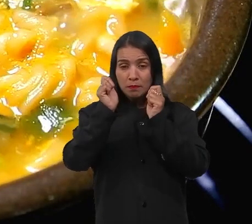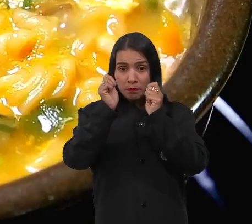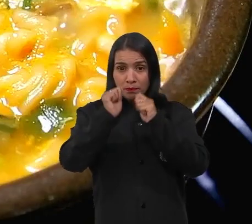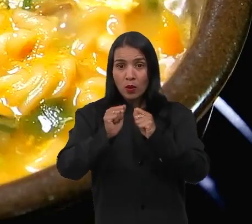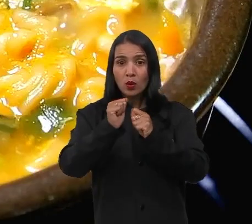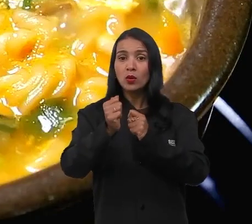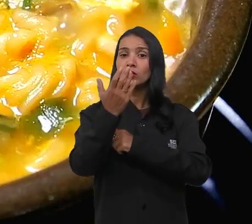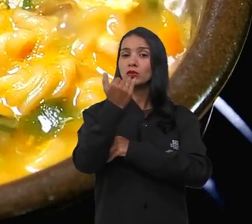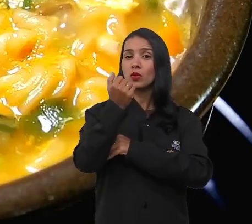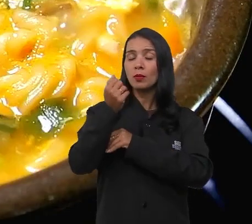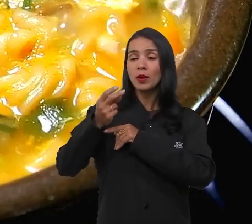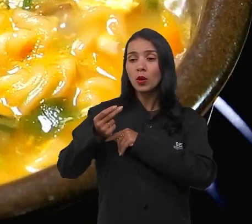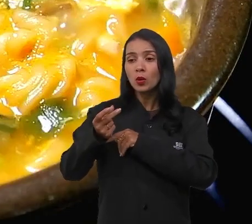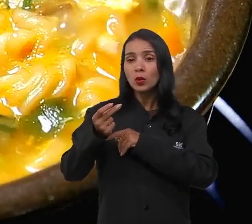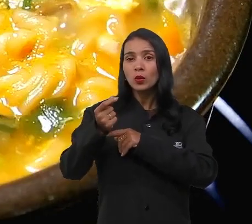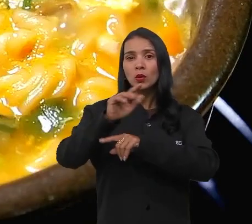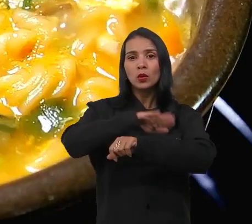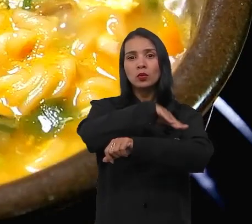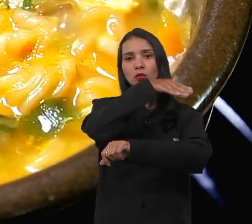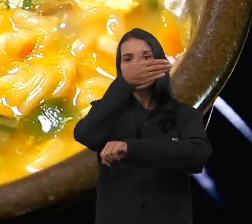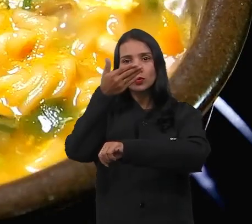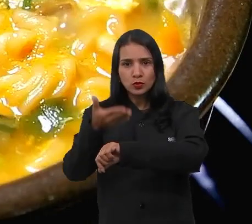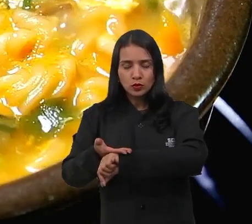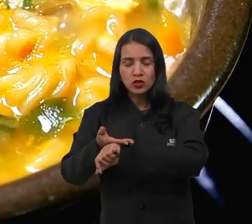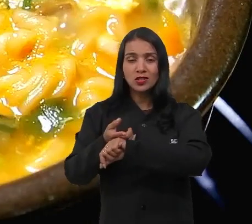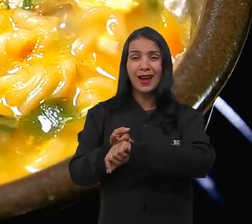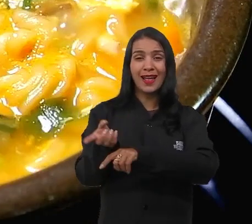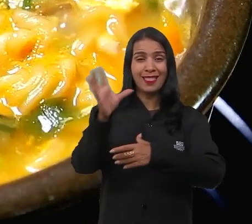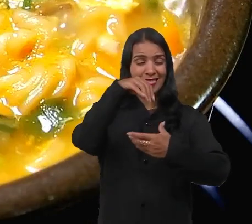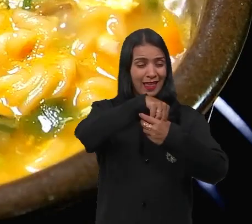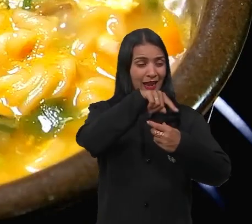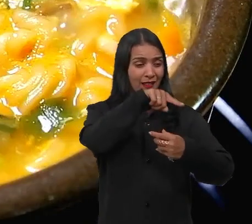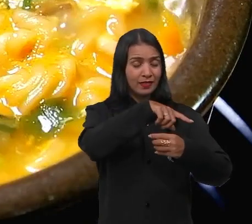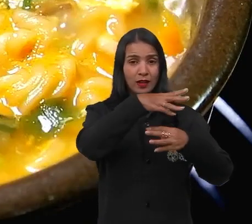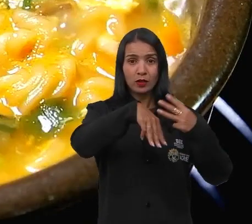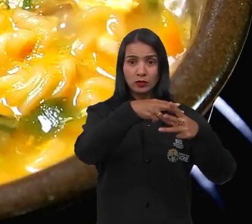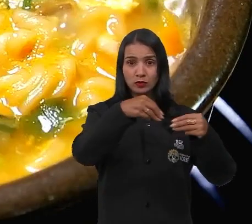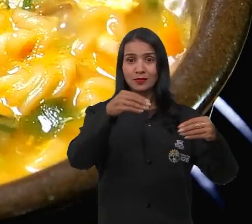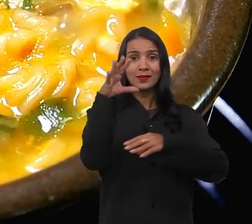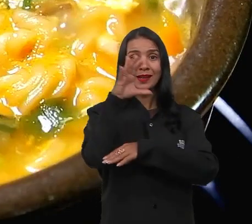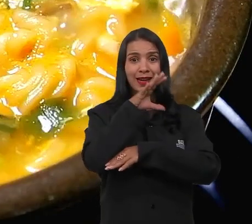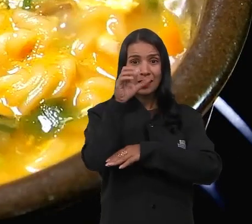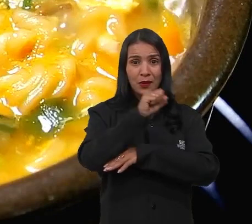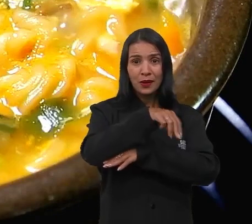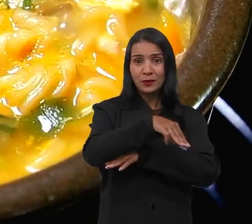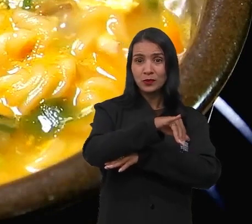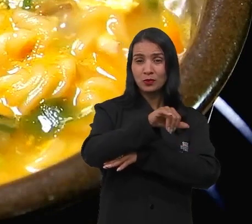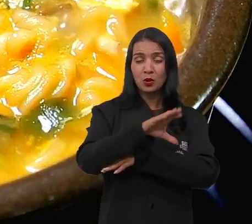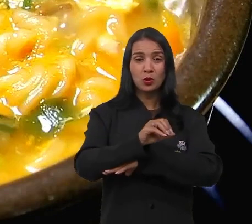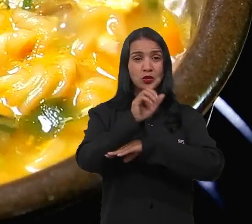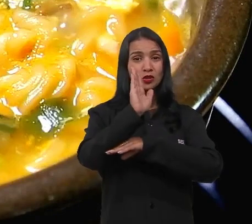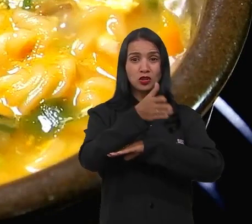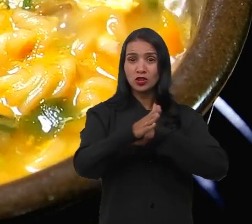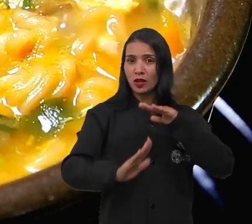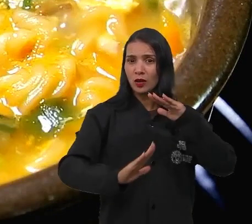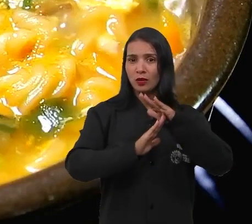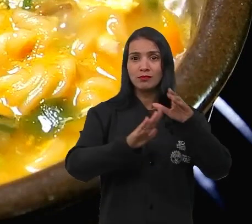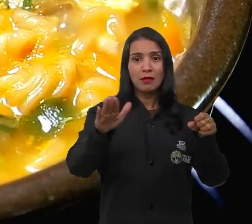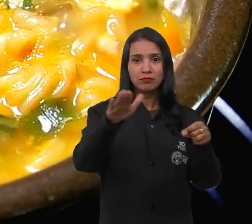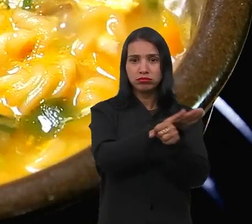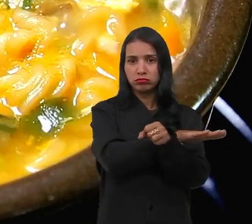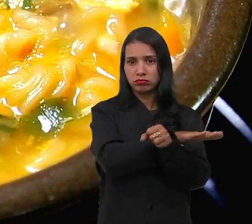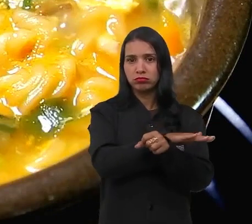né, para estar ali no limite, ele já tem a metade, gente. Então ele tem uma quantidade de sal absurda. Além de ter o